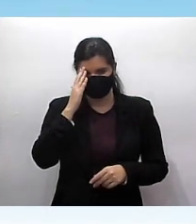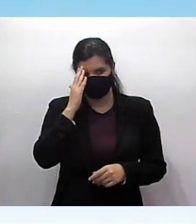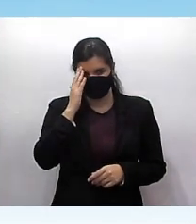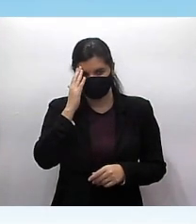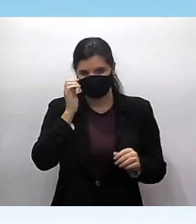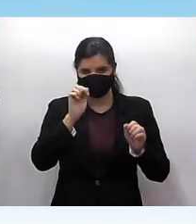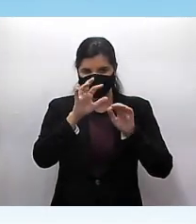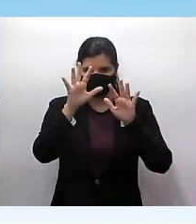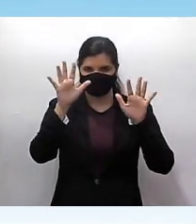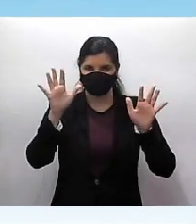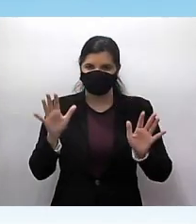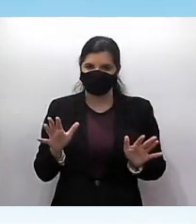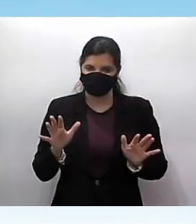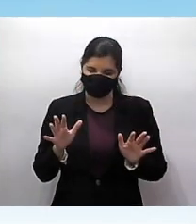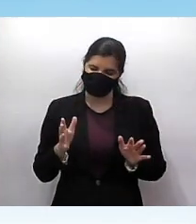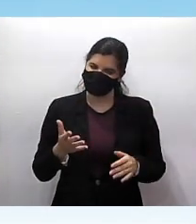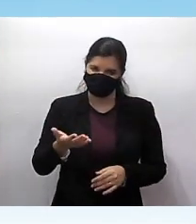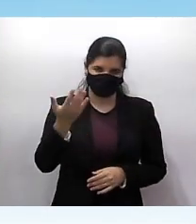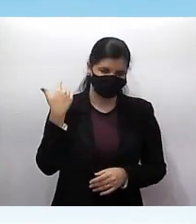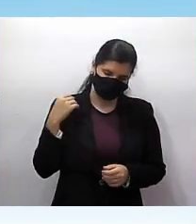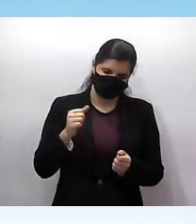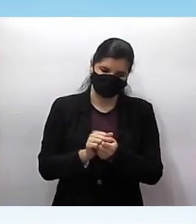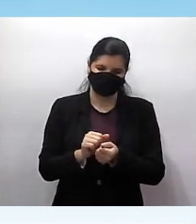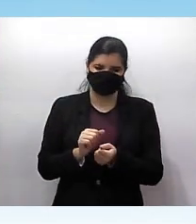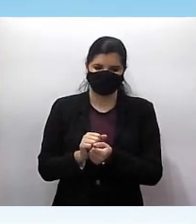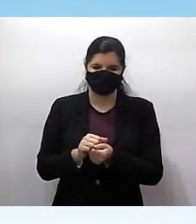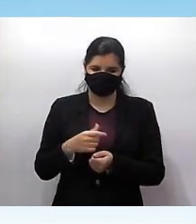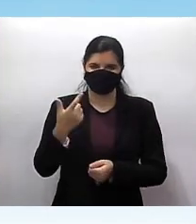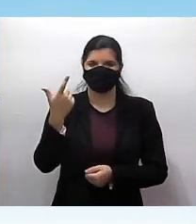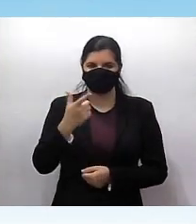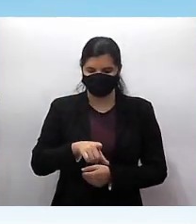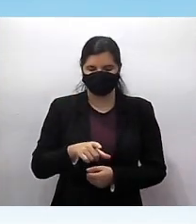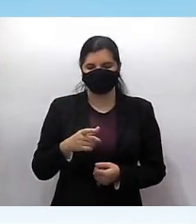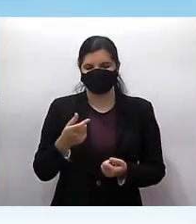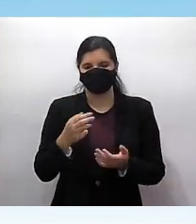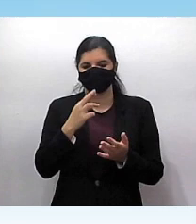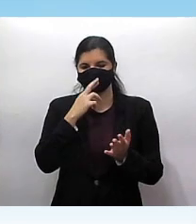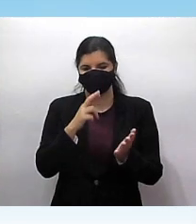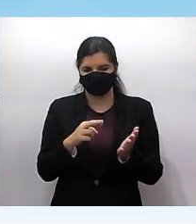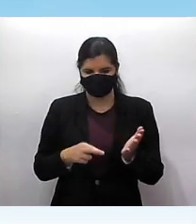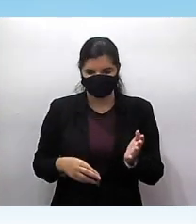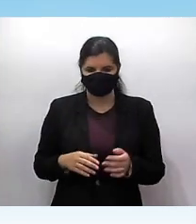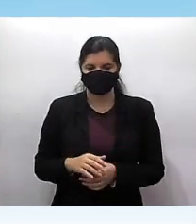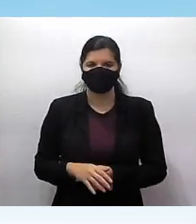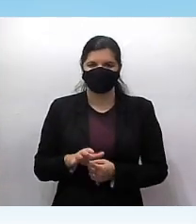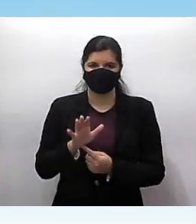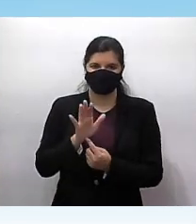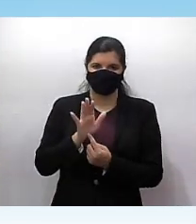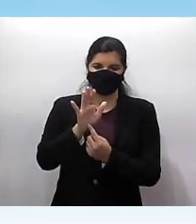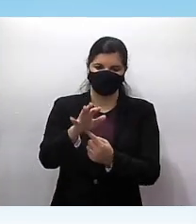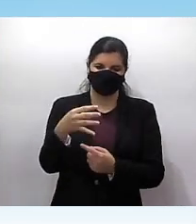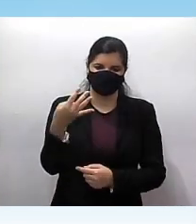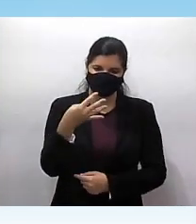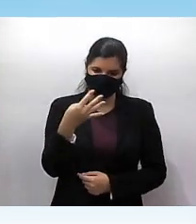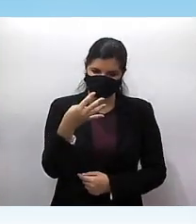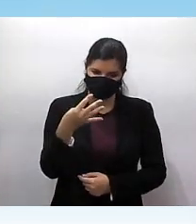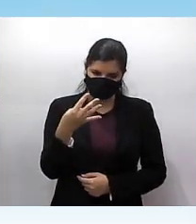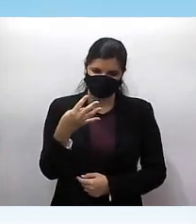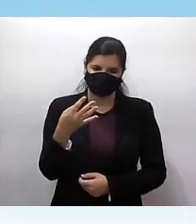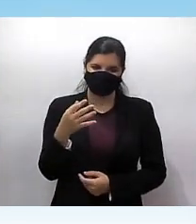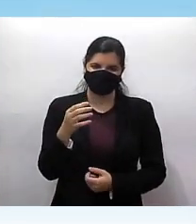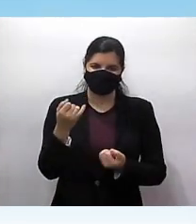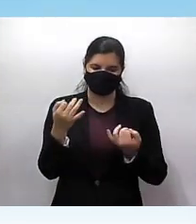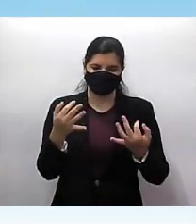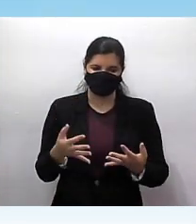Tá claro? Então vem comigo que ainda tem muita coisa aí para a gente se divertir. Eu vou mostrar a quarta questão que fala um